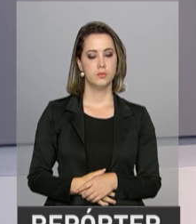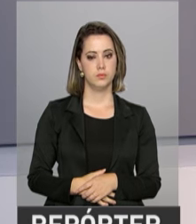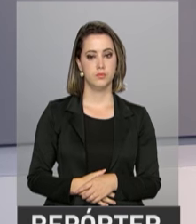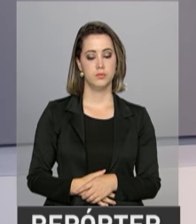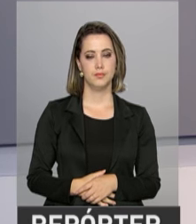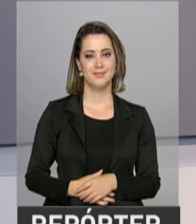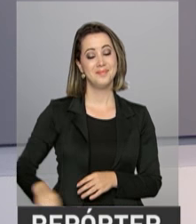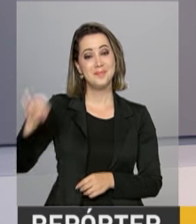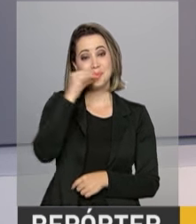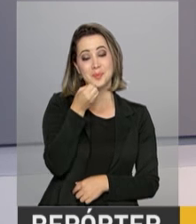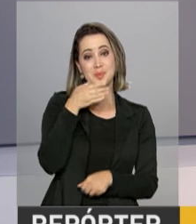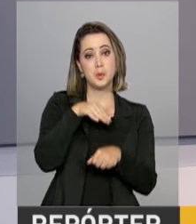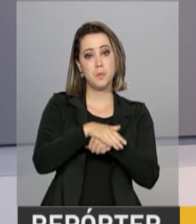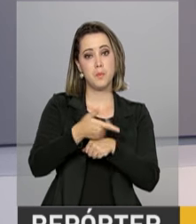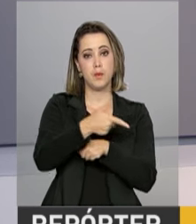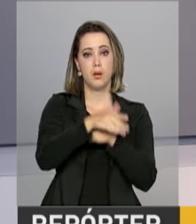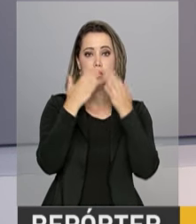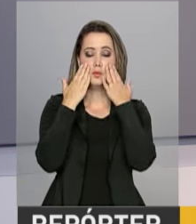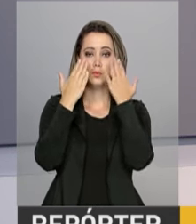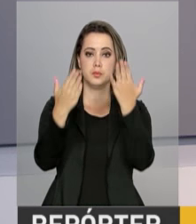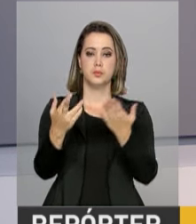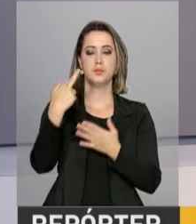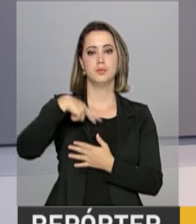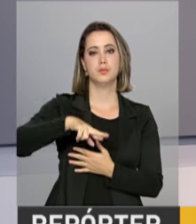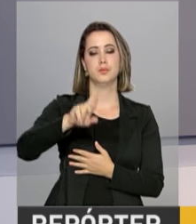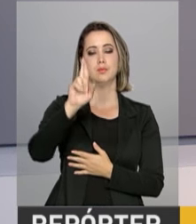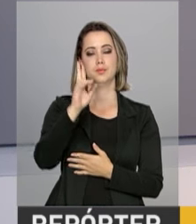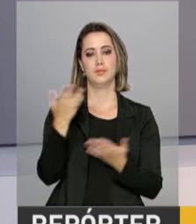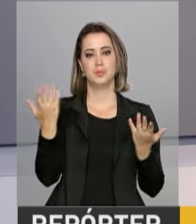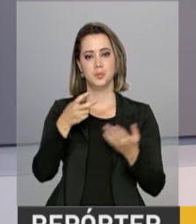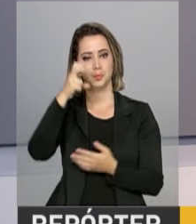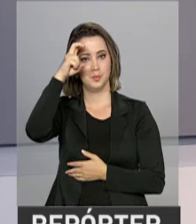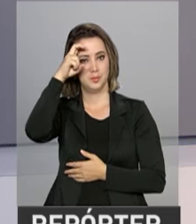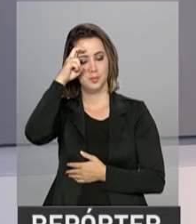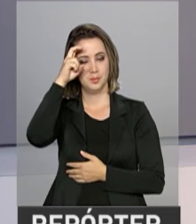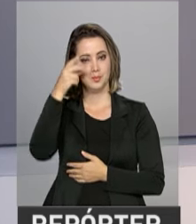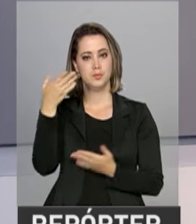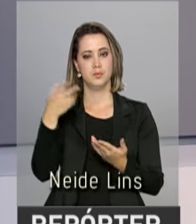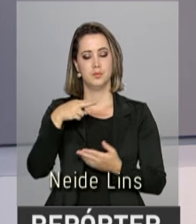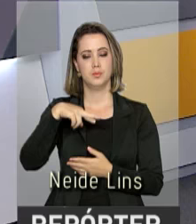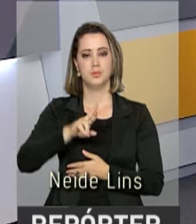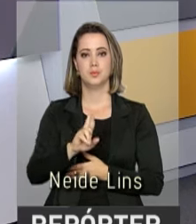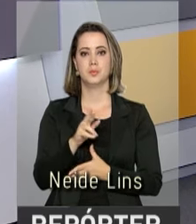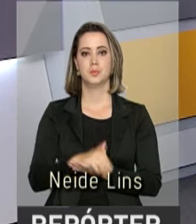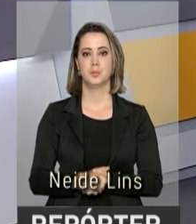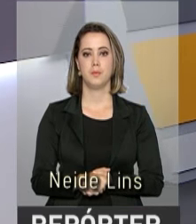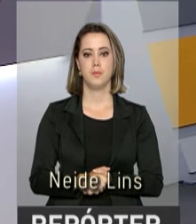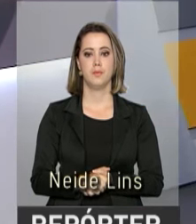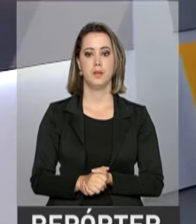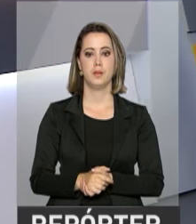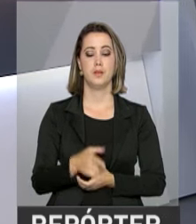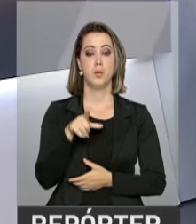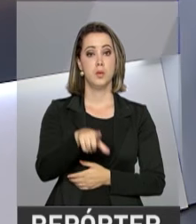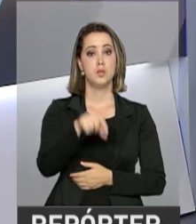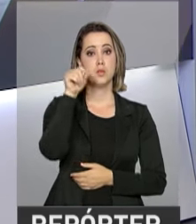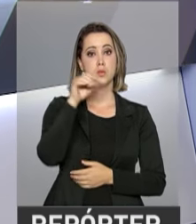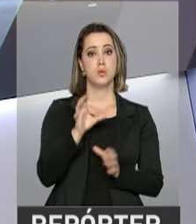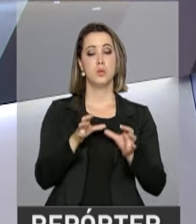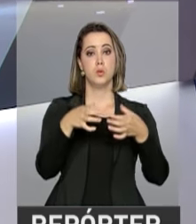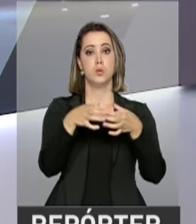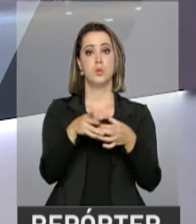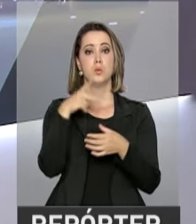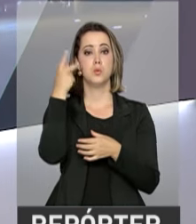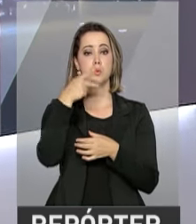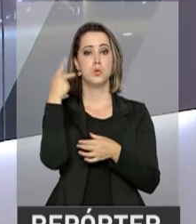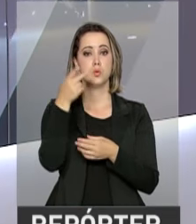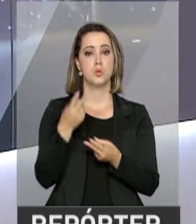olá boa noite estamos de volta com a última edição desta quinta-feira do repórter nbr com a decisão do comitê de